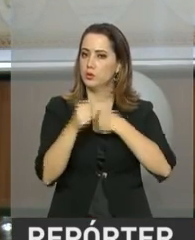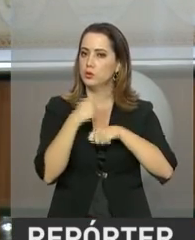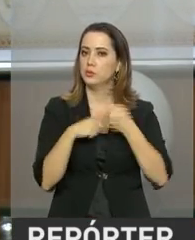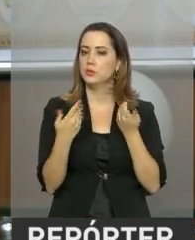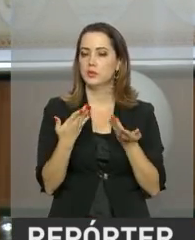nós temos atual